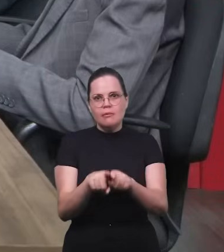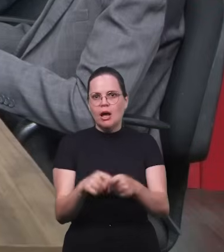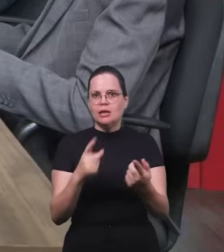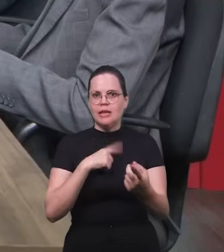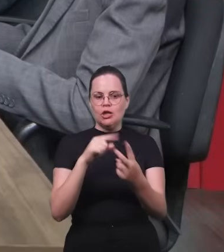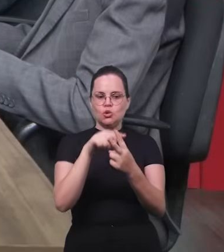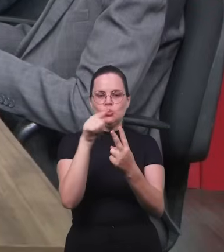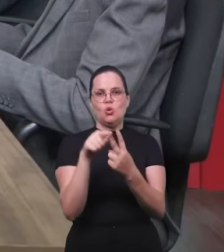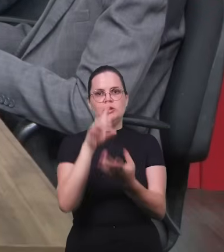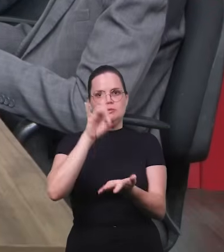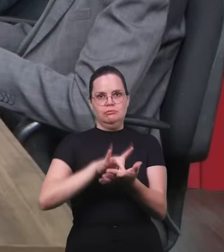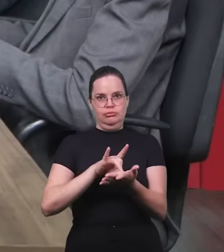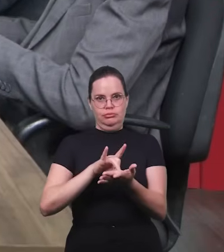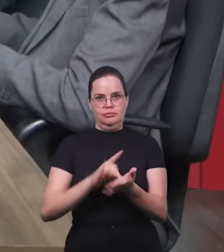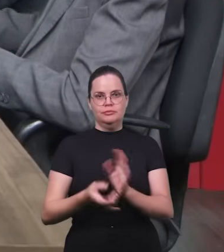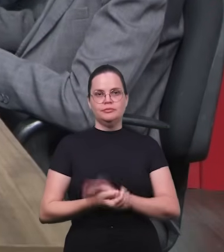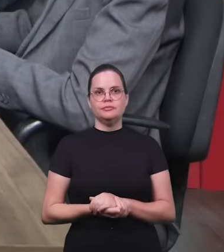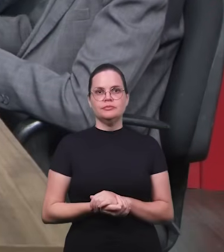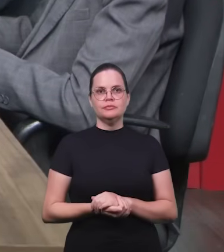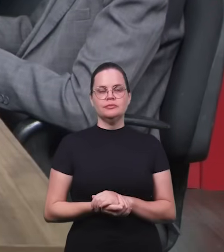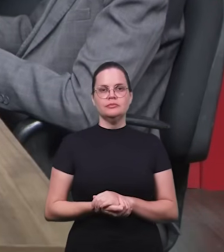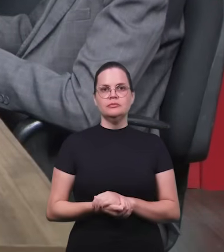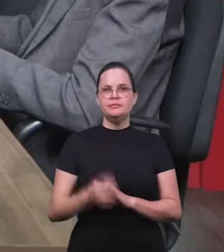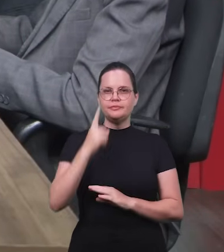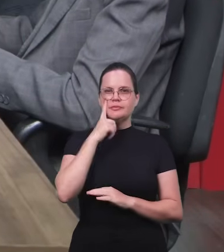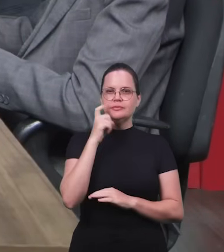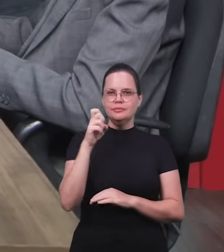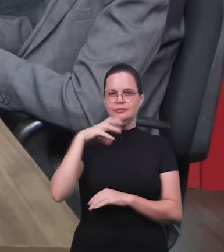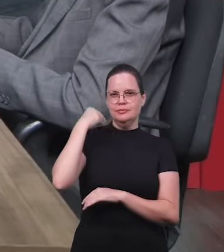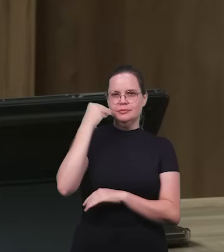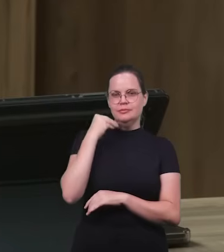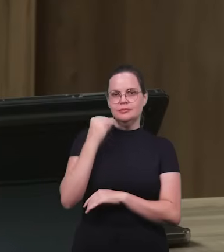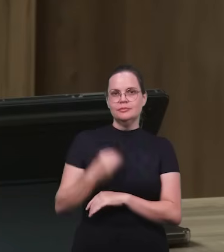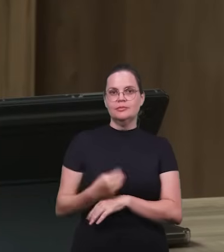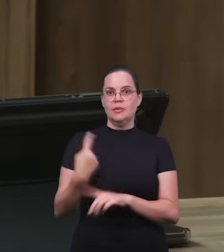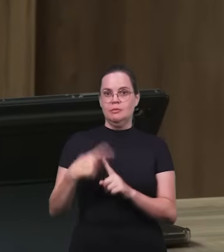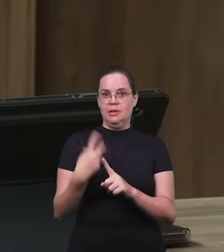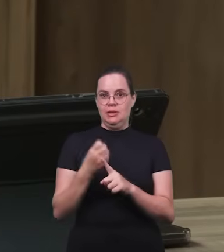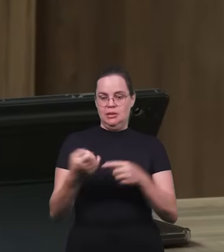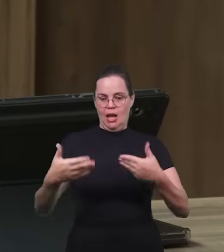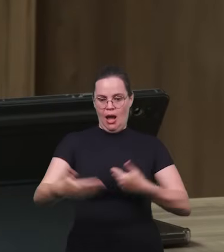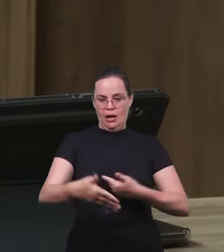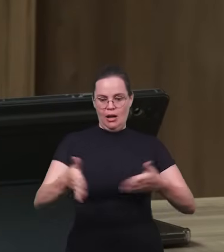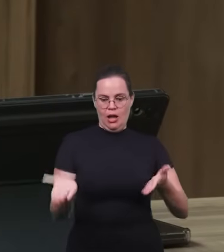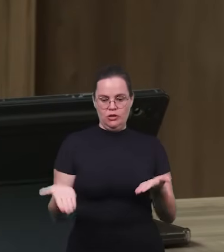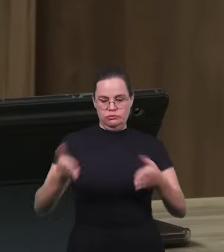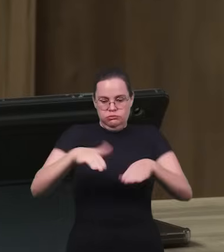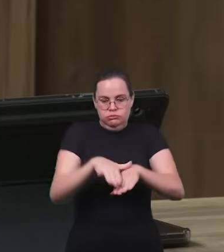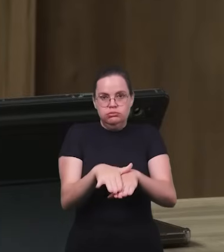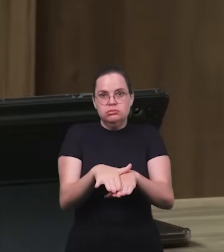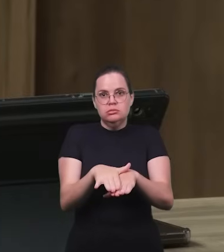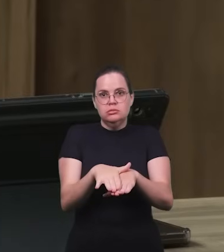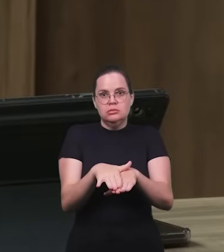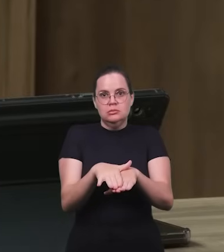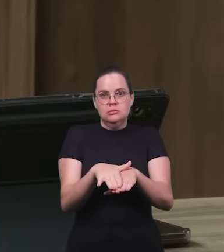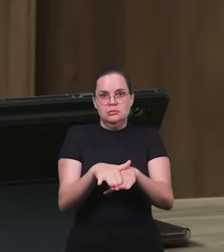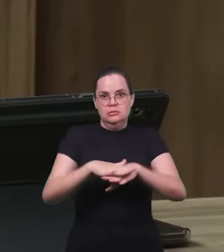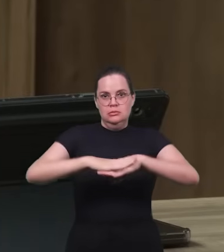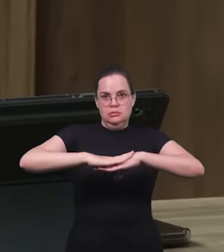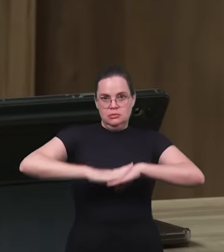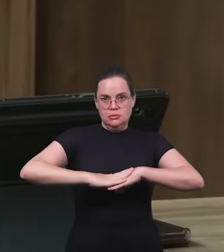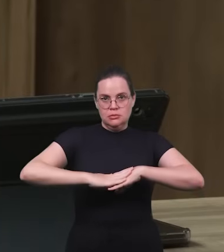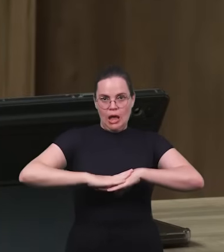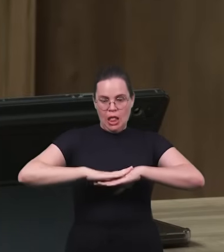E é interessante esse experimento, porque enquanto a caixa está fechada, né, Douglas, você